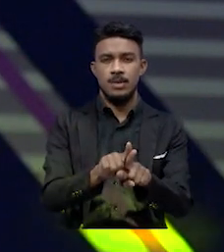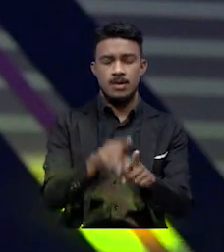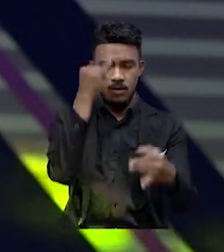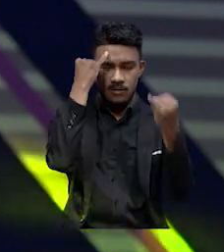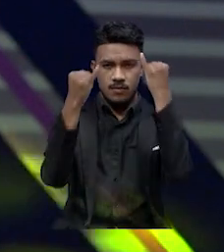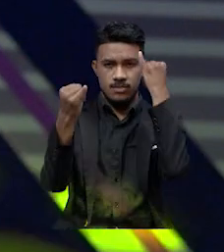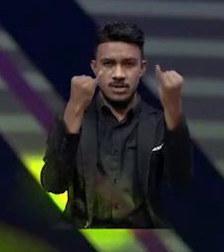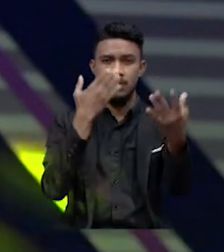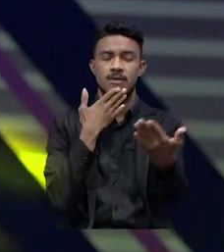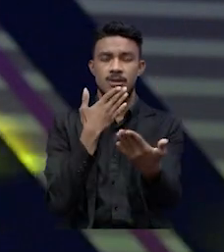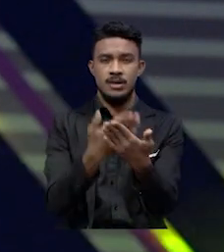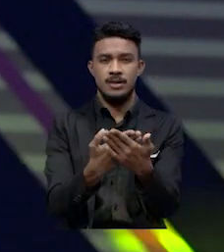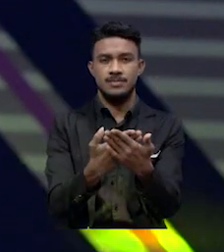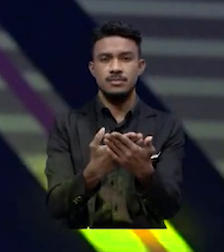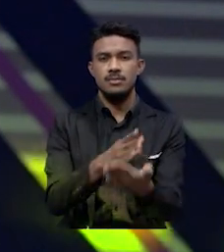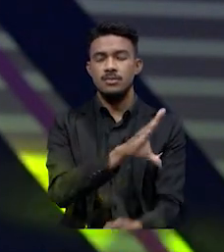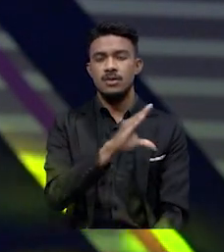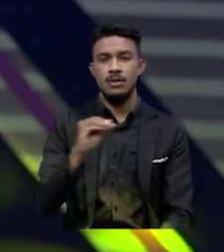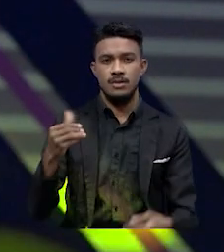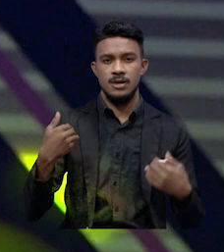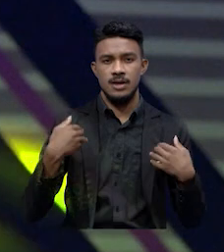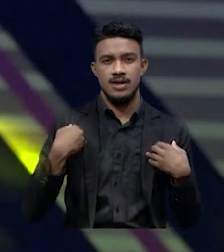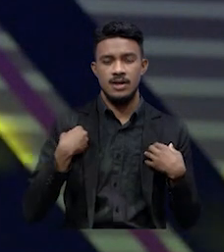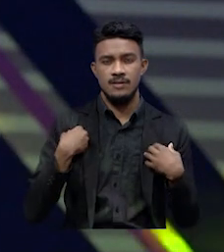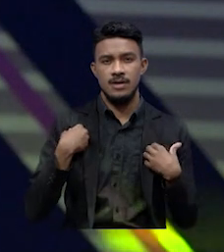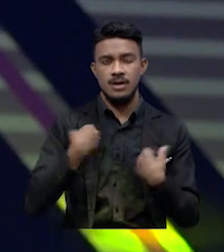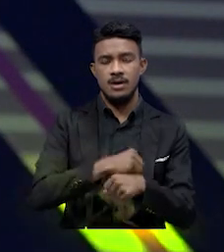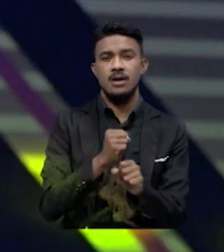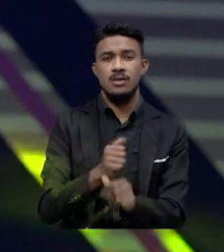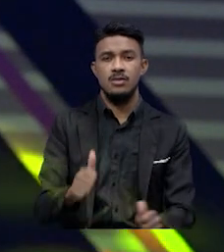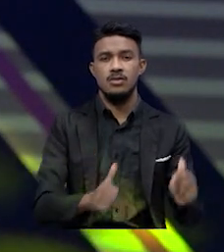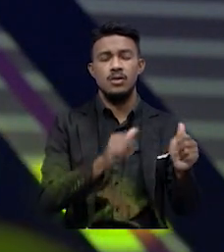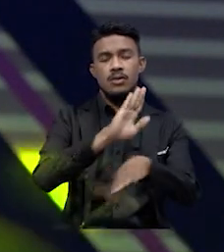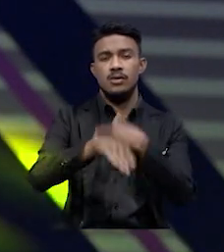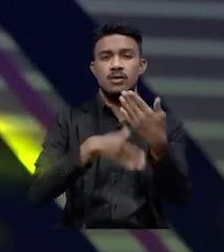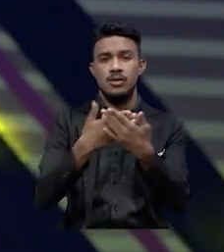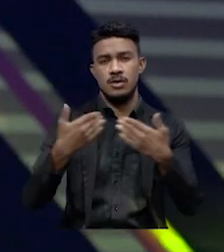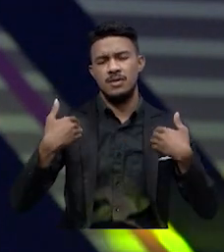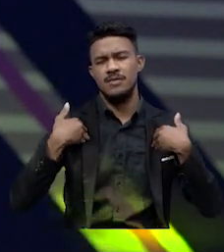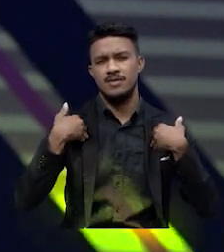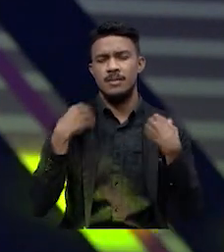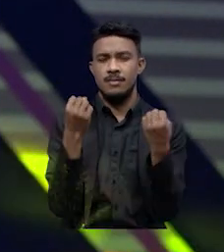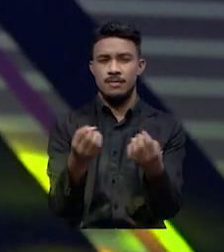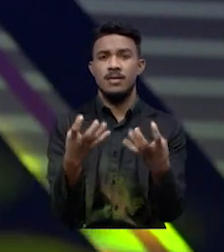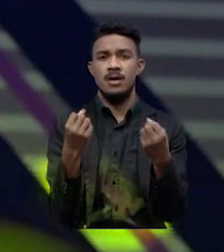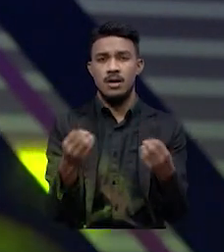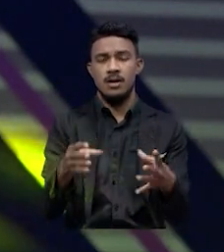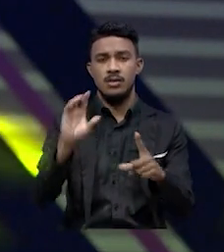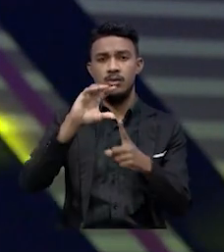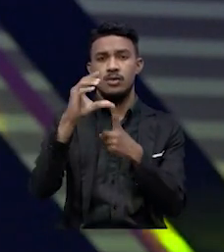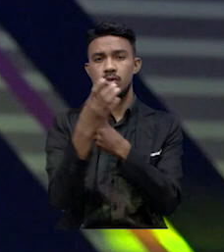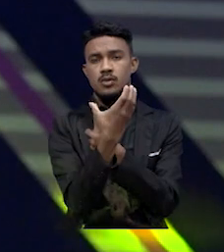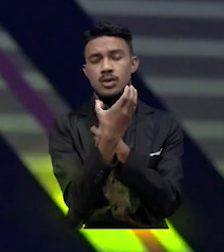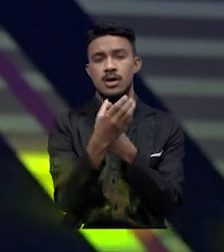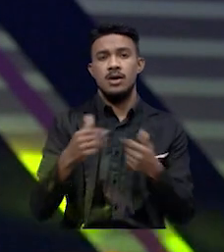informação dia. E entretenimento, guarda todo, a área Weiwei, cultura,